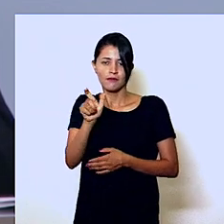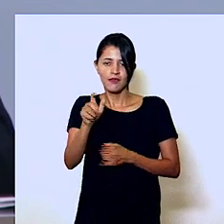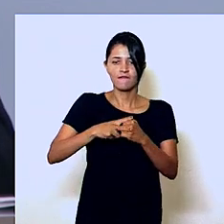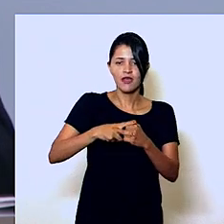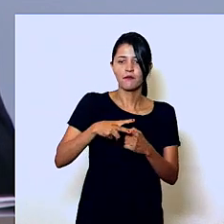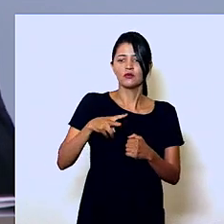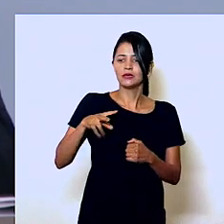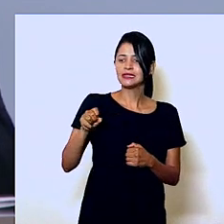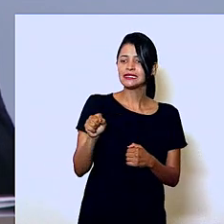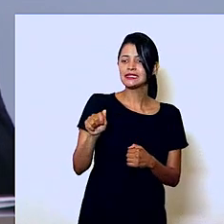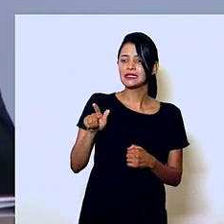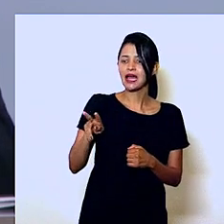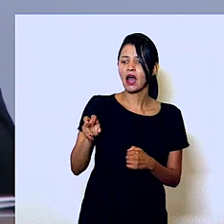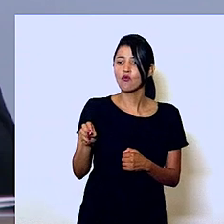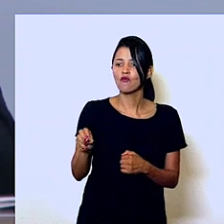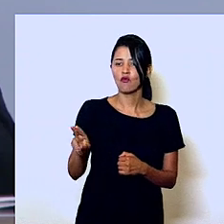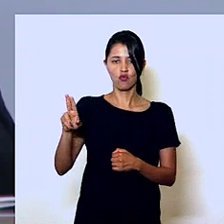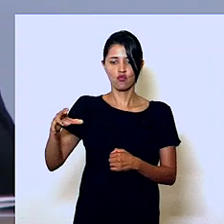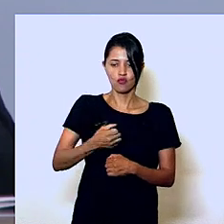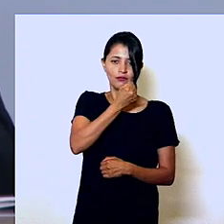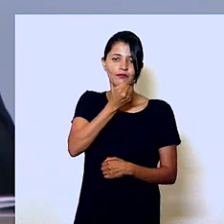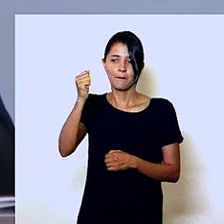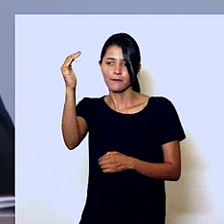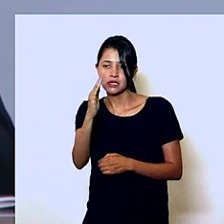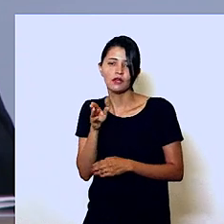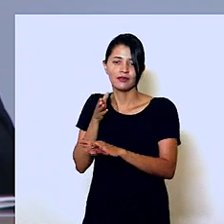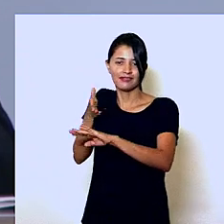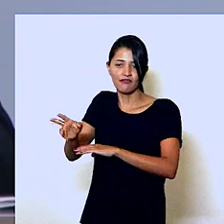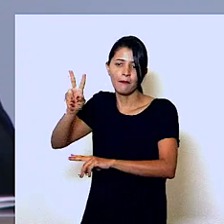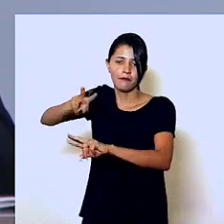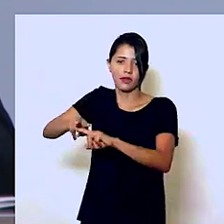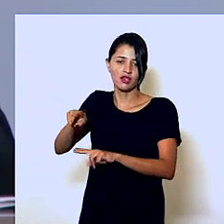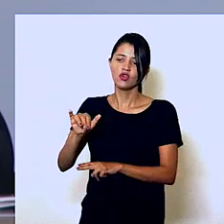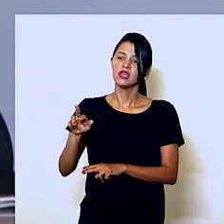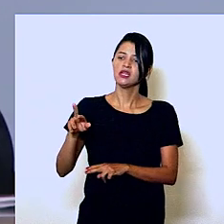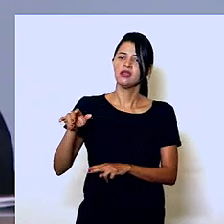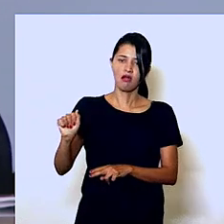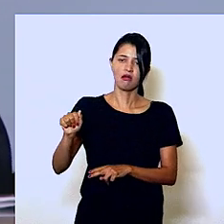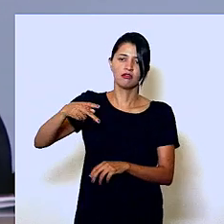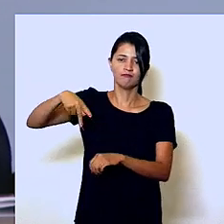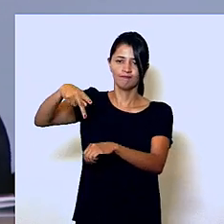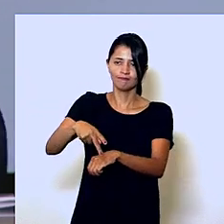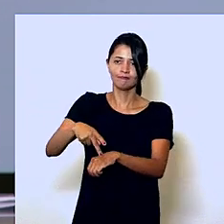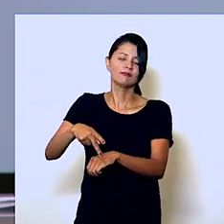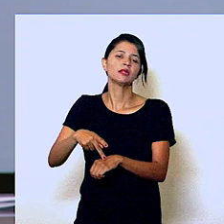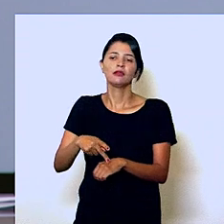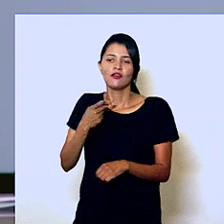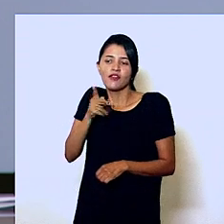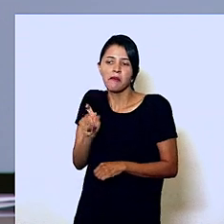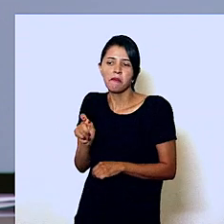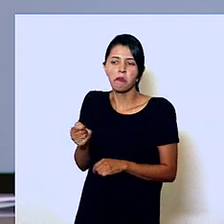que estavam retidos no Iraque. Não cabem aqui meias palavras, né? O embaixador Paulo Tarso se viu diante de uma daquelas